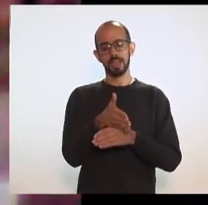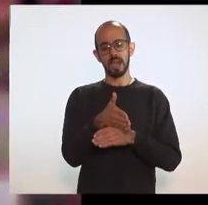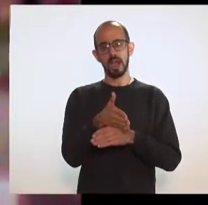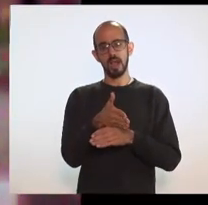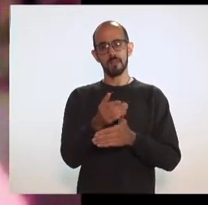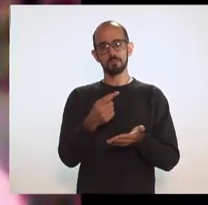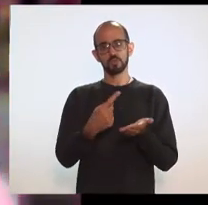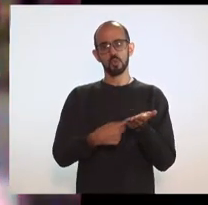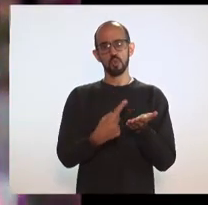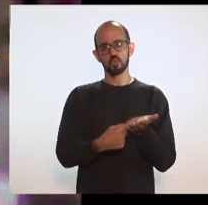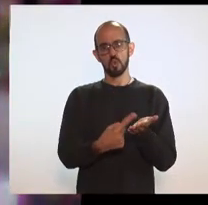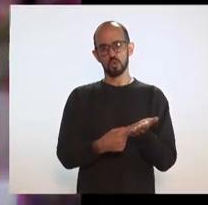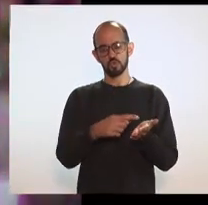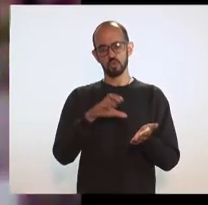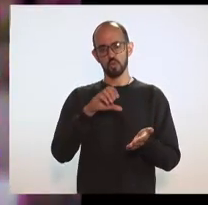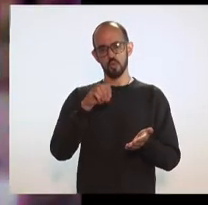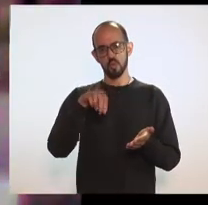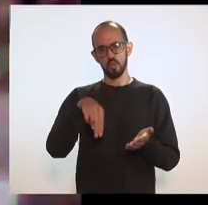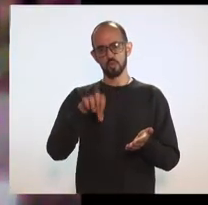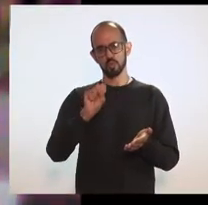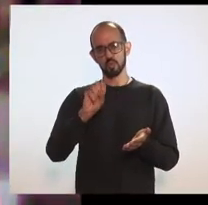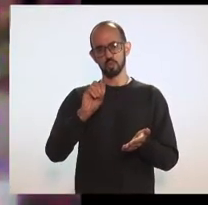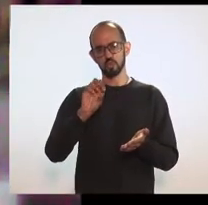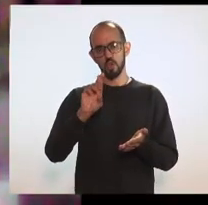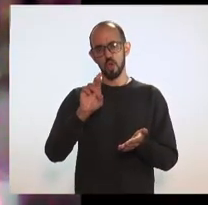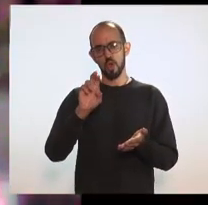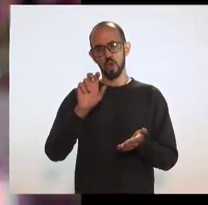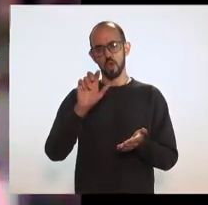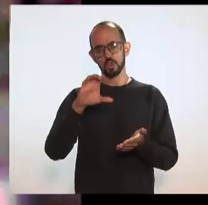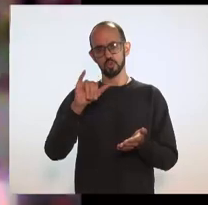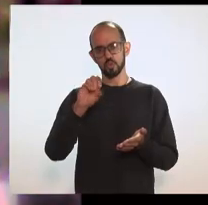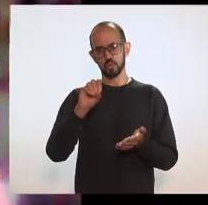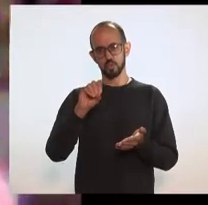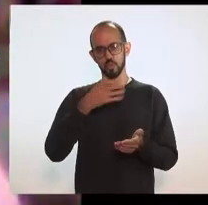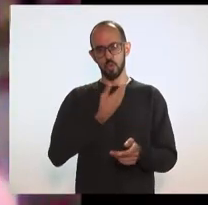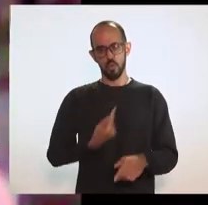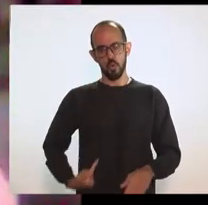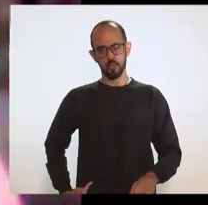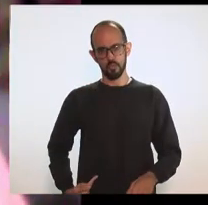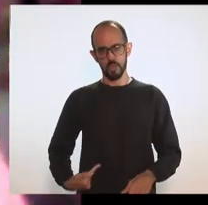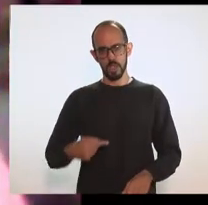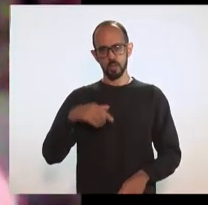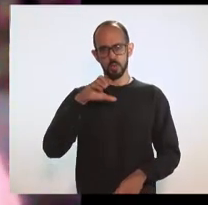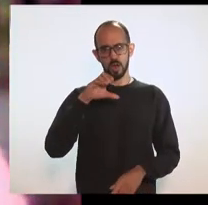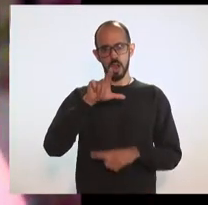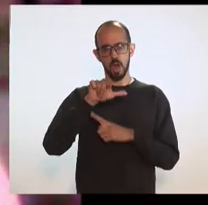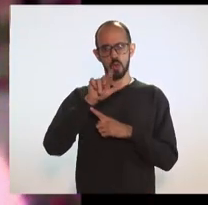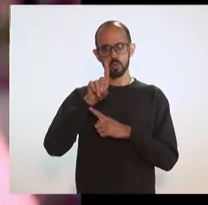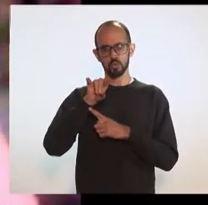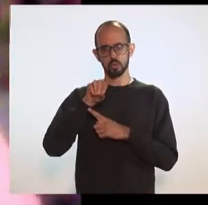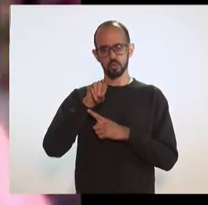só que não para por aí o governo Cláudio Castro tá querendo fechar o Hospital Estadual Eduardo